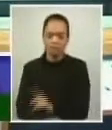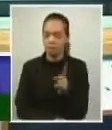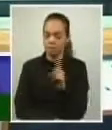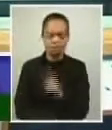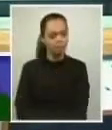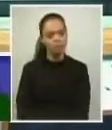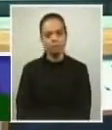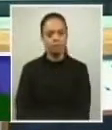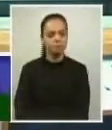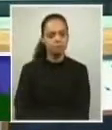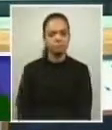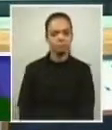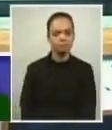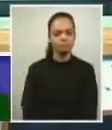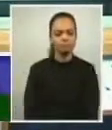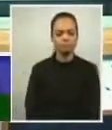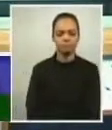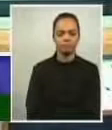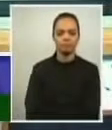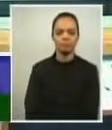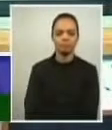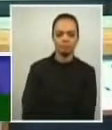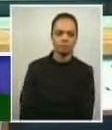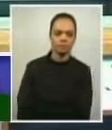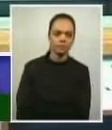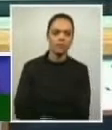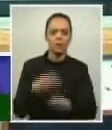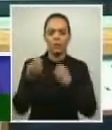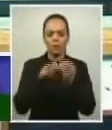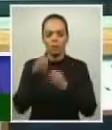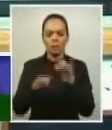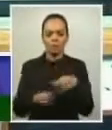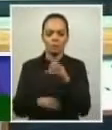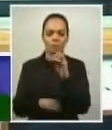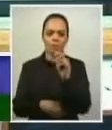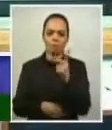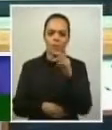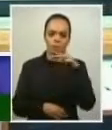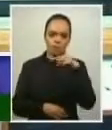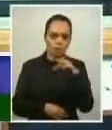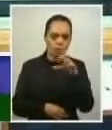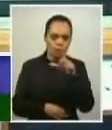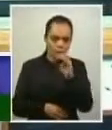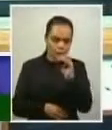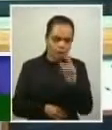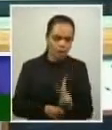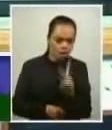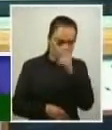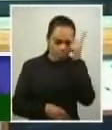telha não poderia e como é que John Locke como é que a grande burguesia